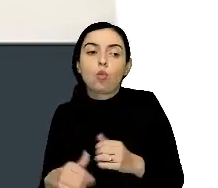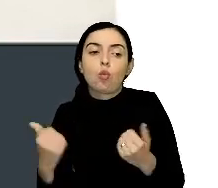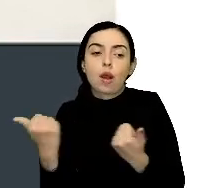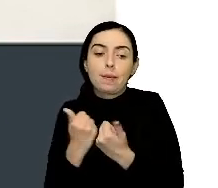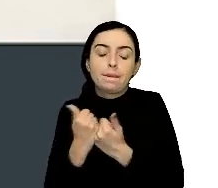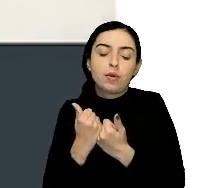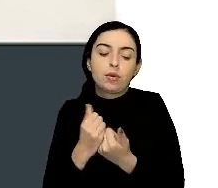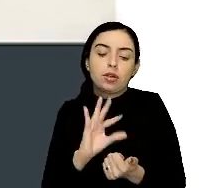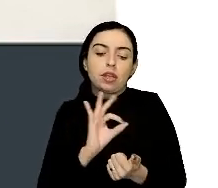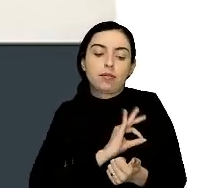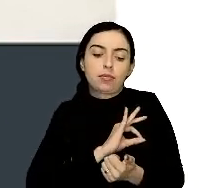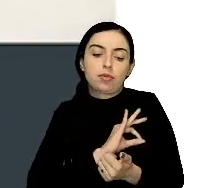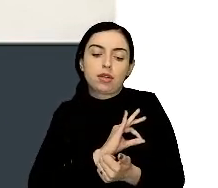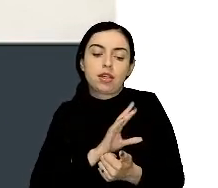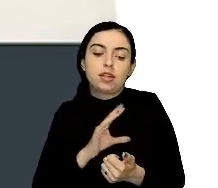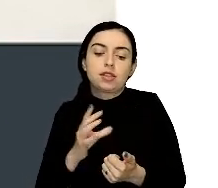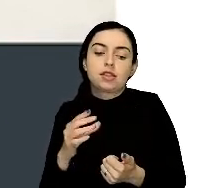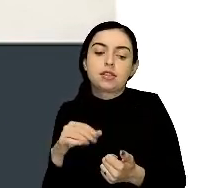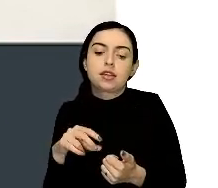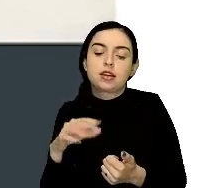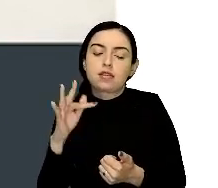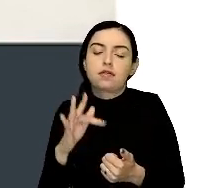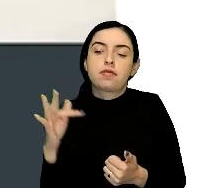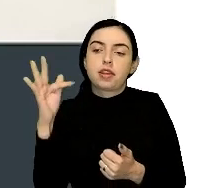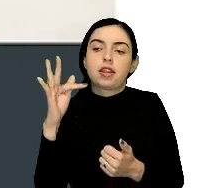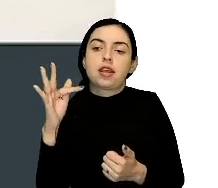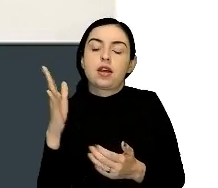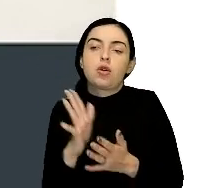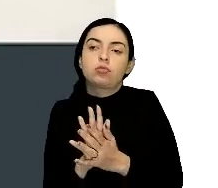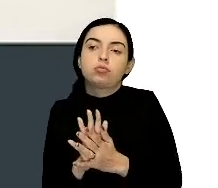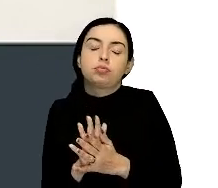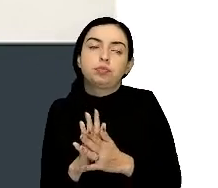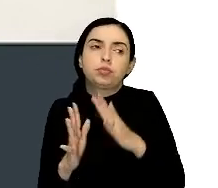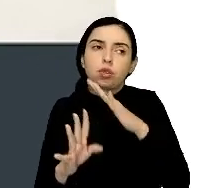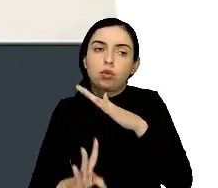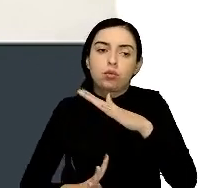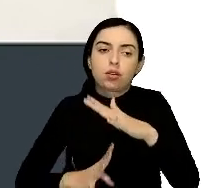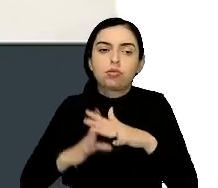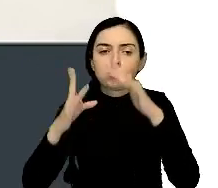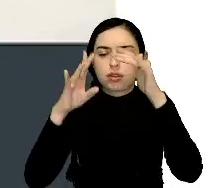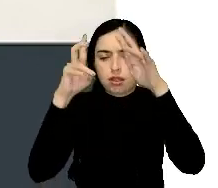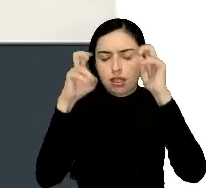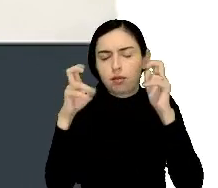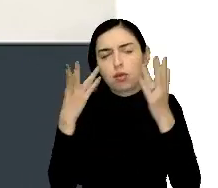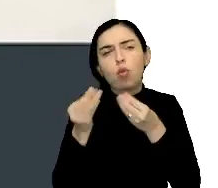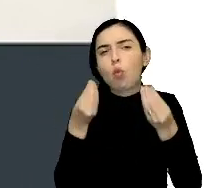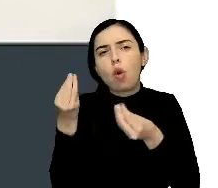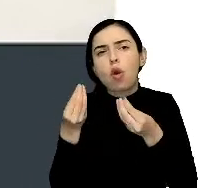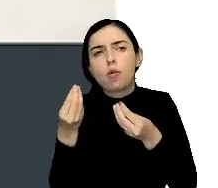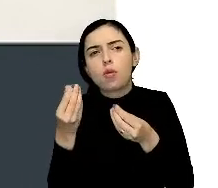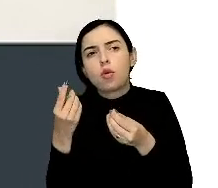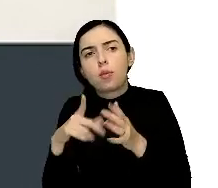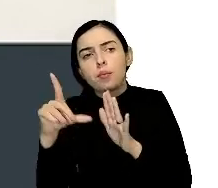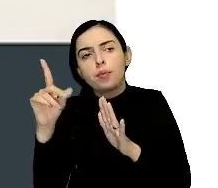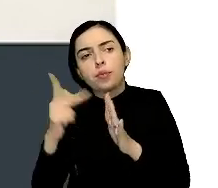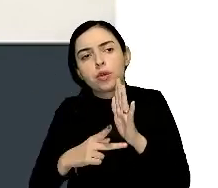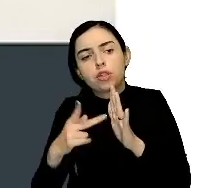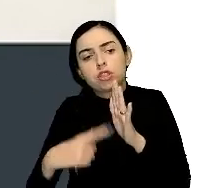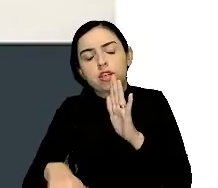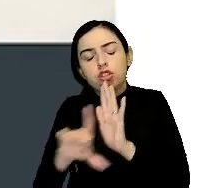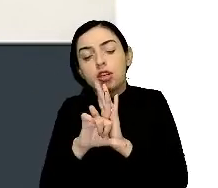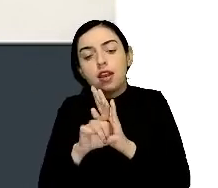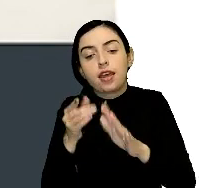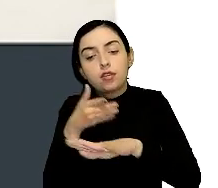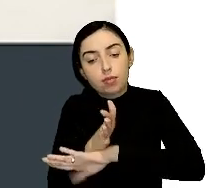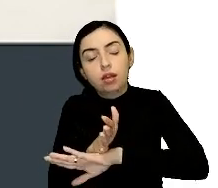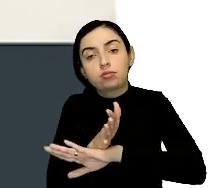o migrante. Então, dessa maneira, a gente consegue entender como que o projeto de lei chegou para ser aprovado.